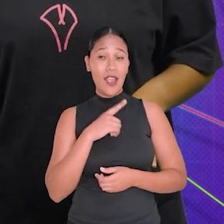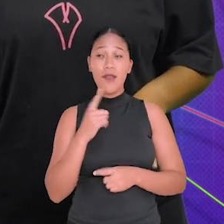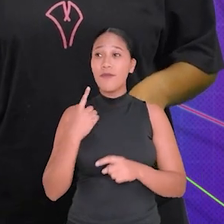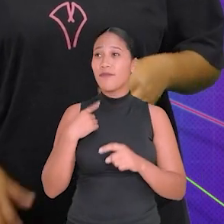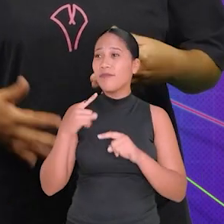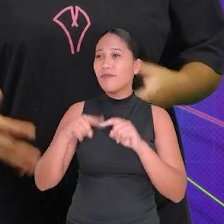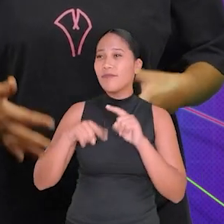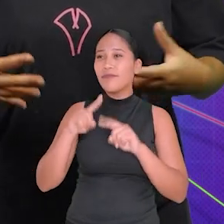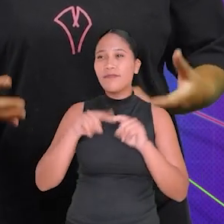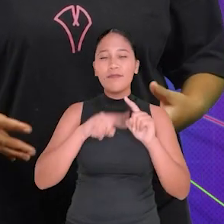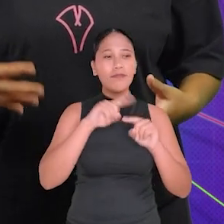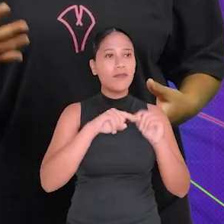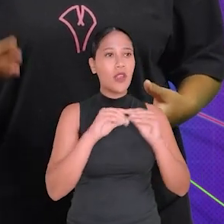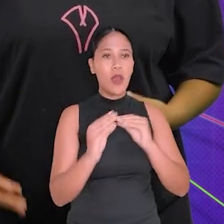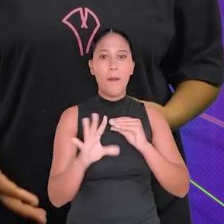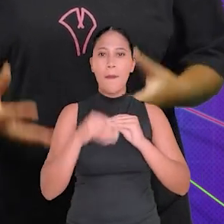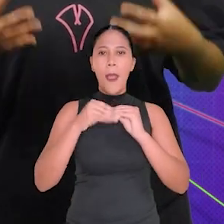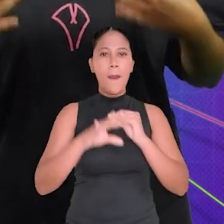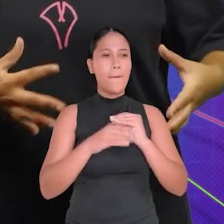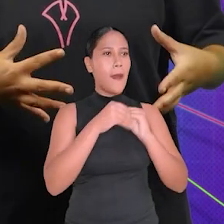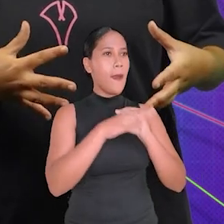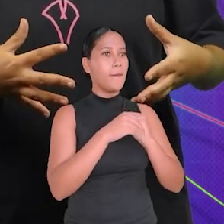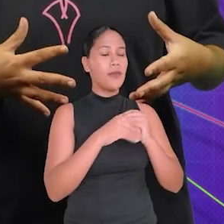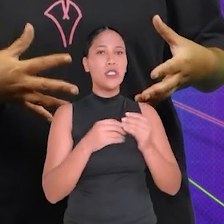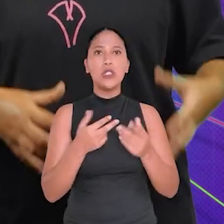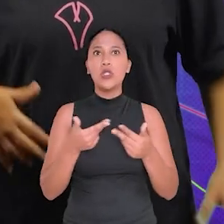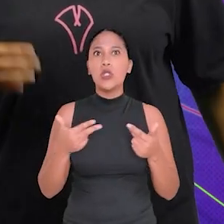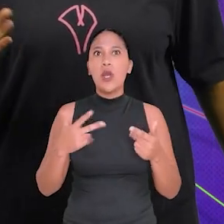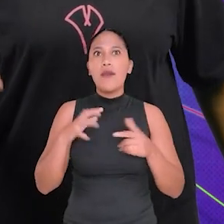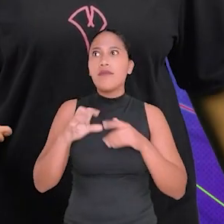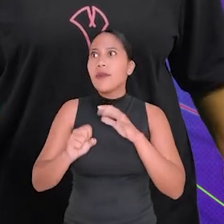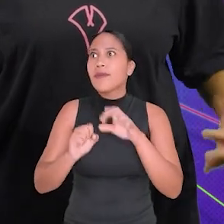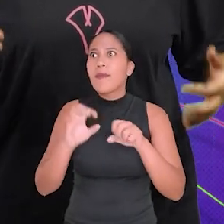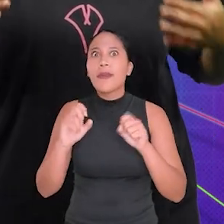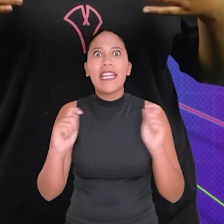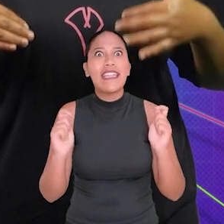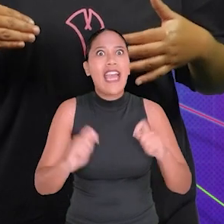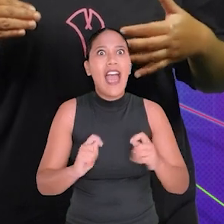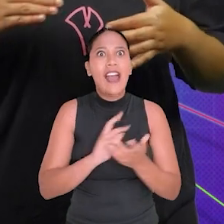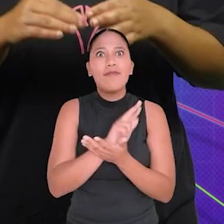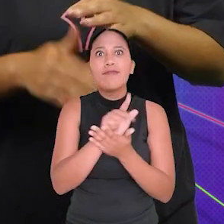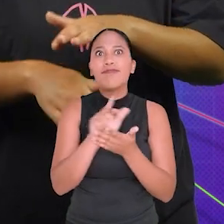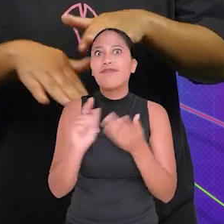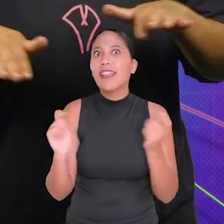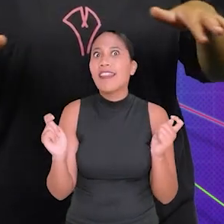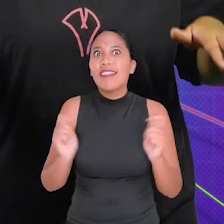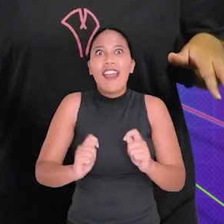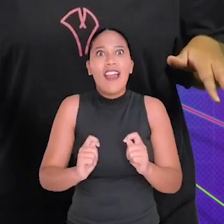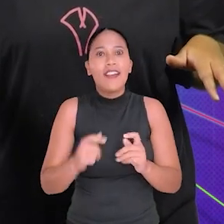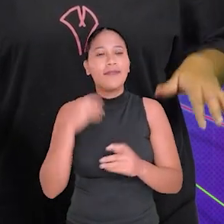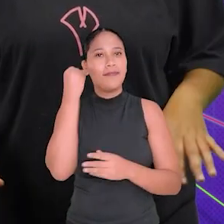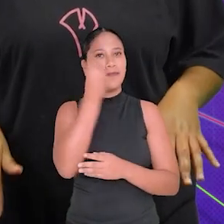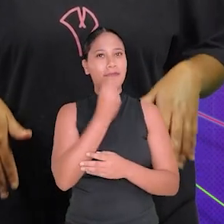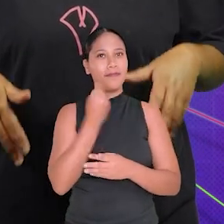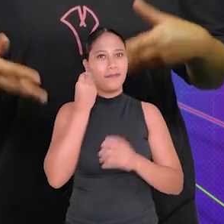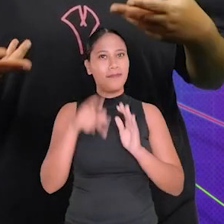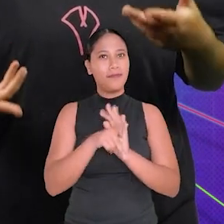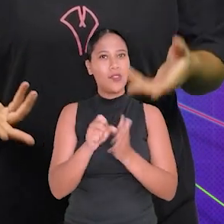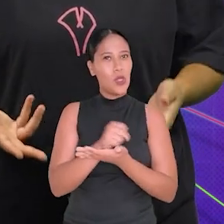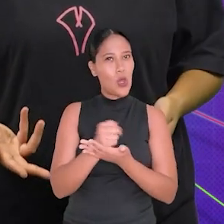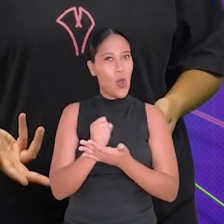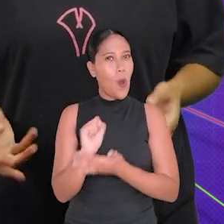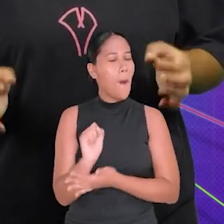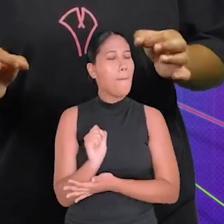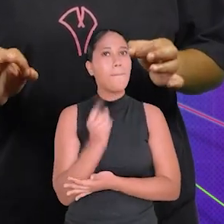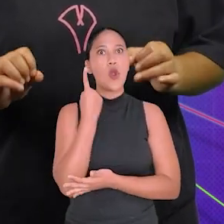Esses elementos contribuem para a criação de um universo rico e imersivo que os jogadores podem explorar e desbravar de diversas formas, tornando a